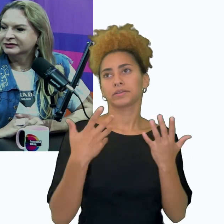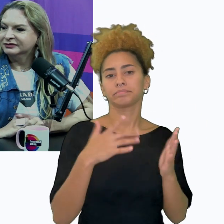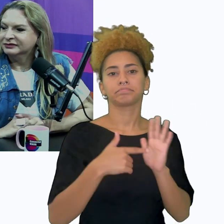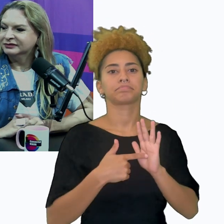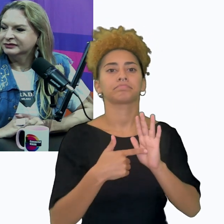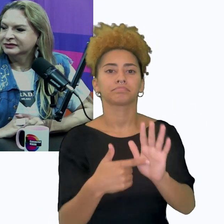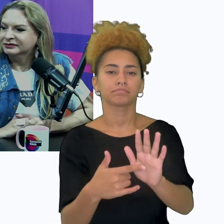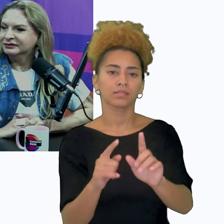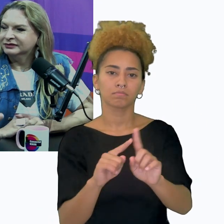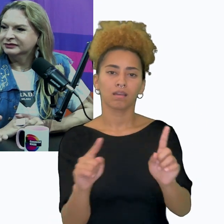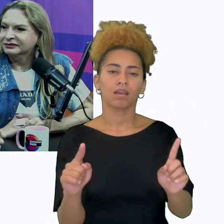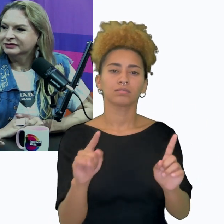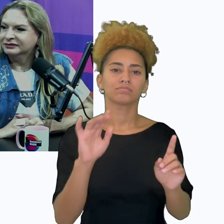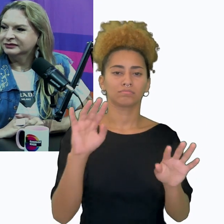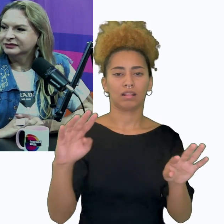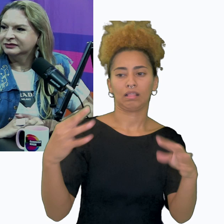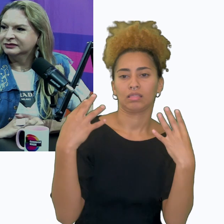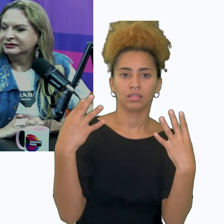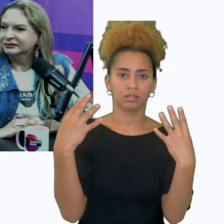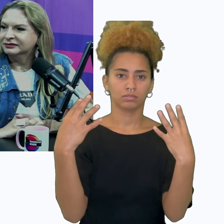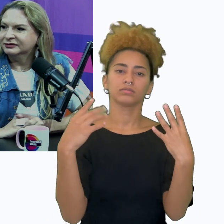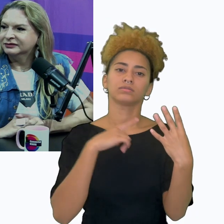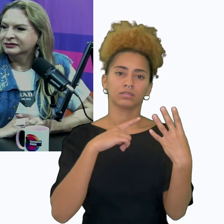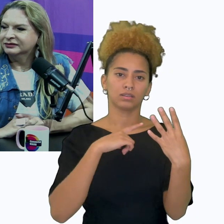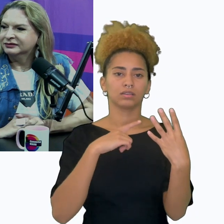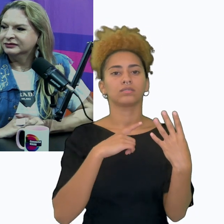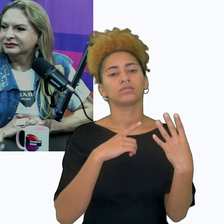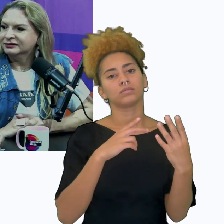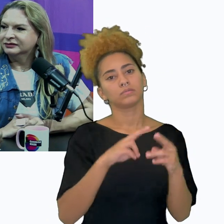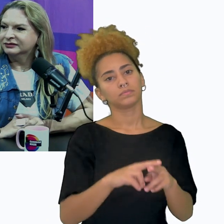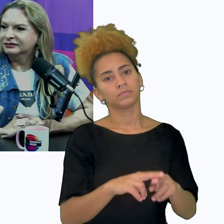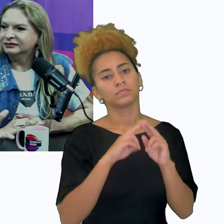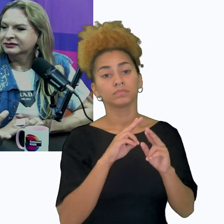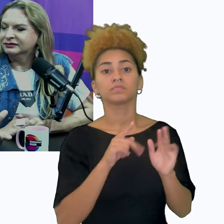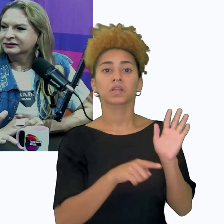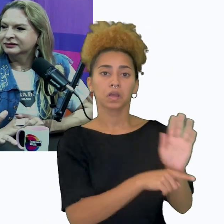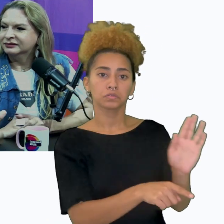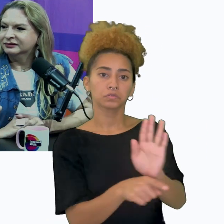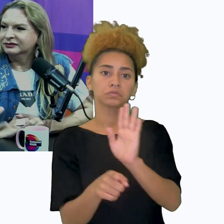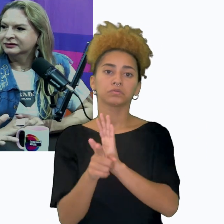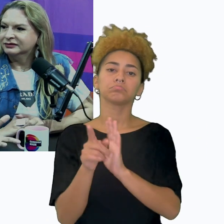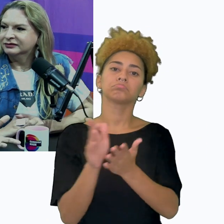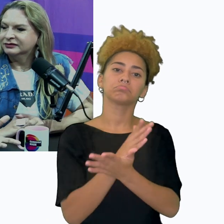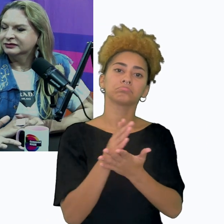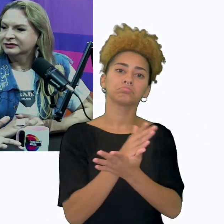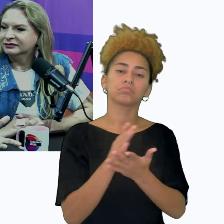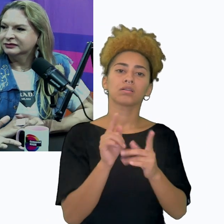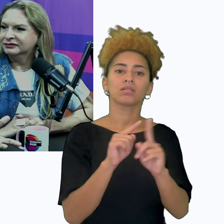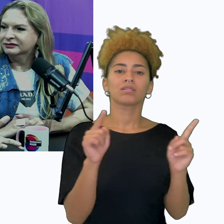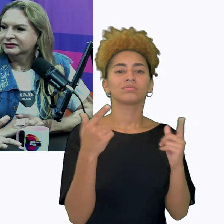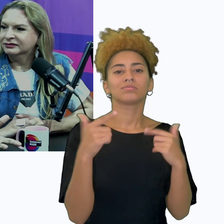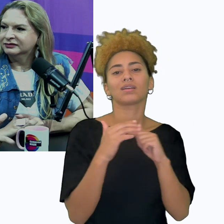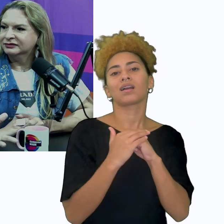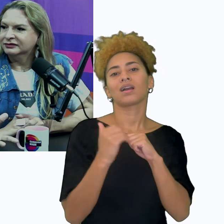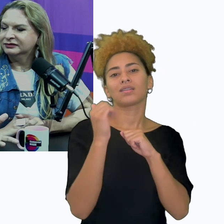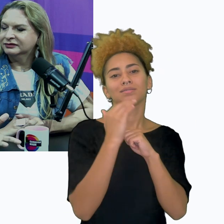querer ser, mas o peito não ajudava, né? Sempre tinha a história do peito, né? E ter ajudado muita gente sem